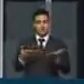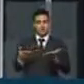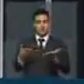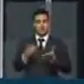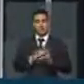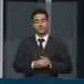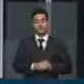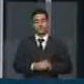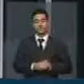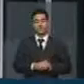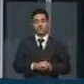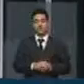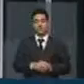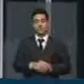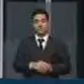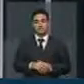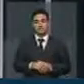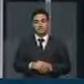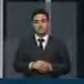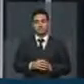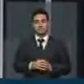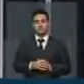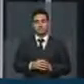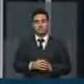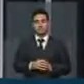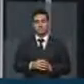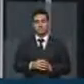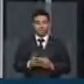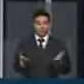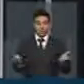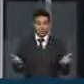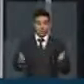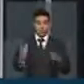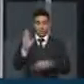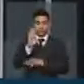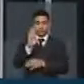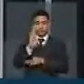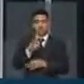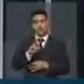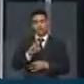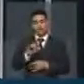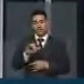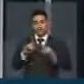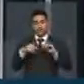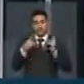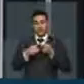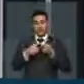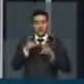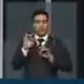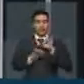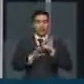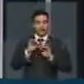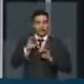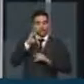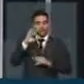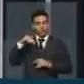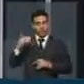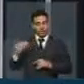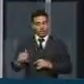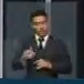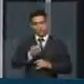de primeiro eh registrar que hoje à tarde acontecerá a sessão solene em homenagem ao Dia do